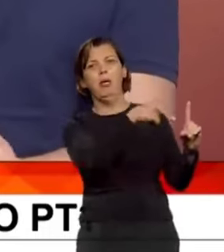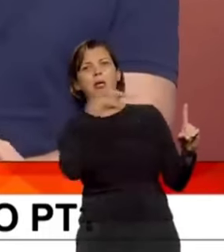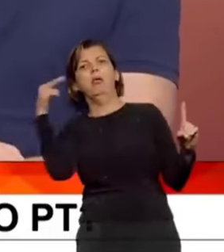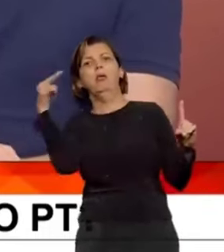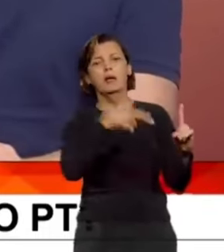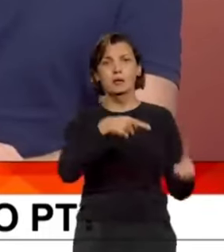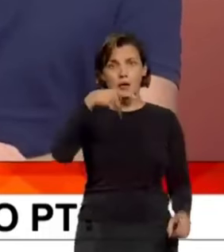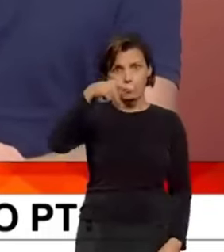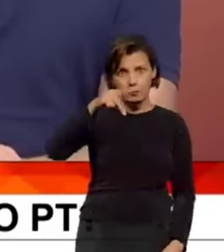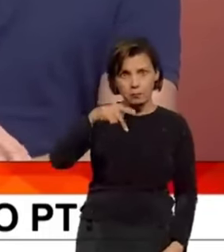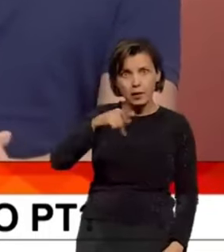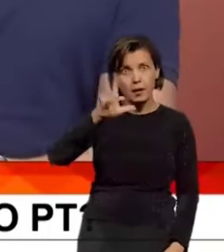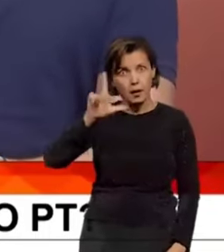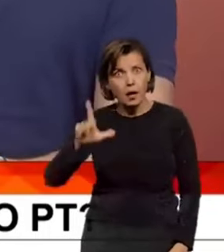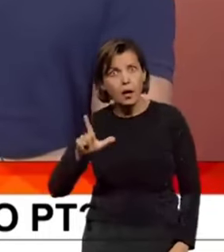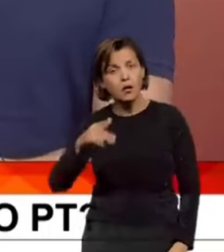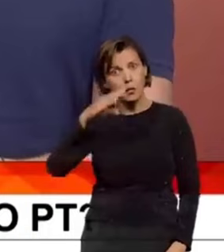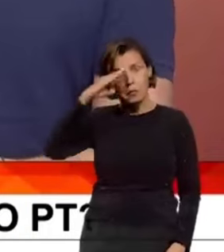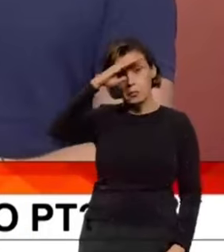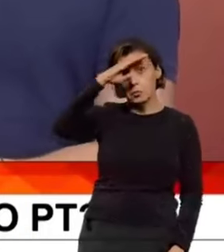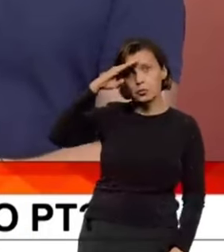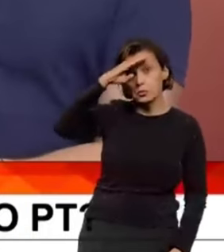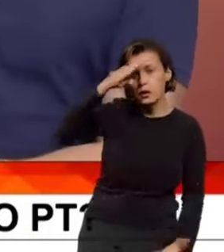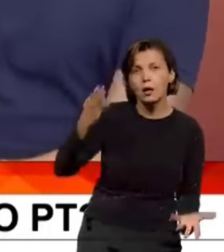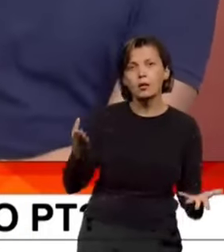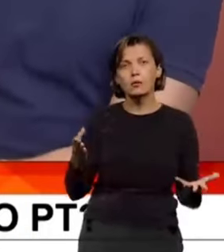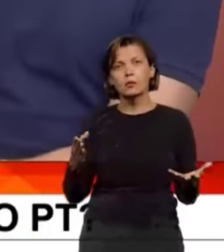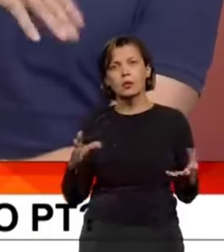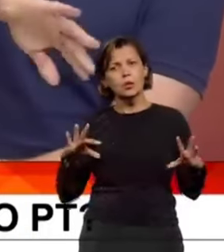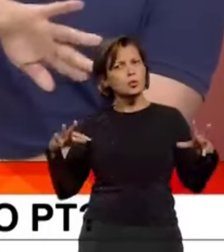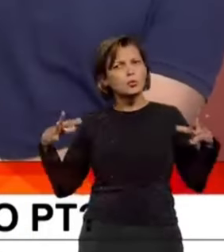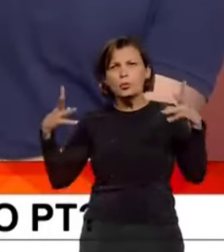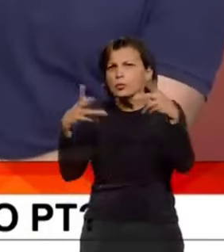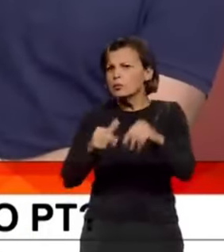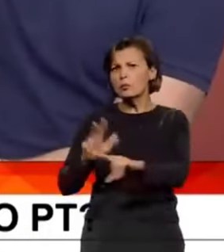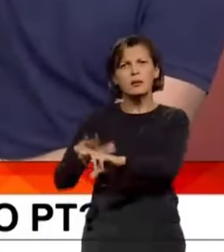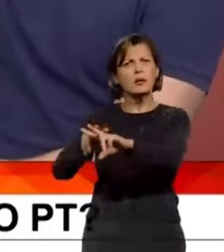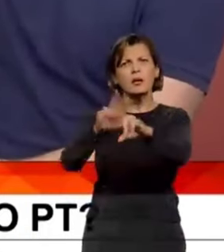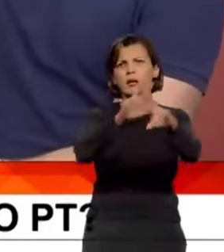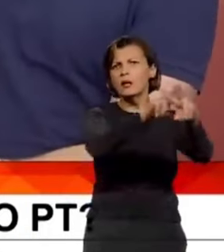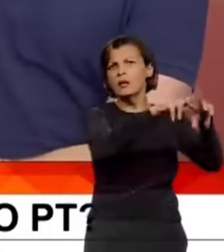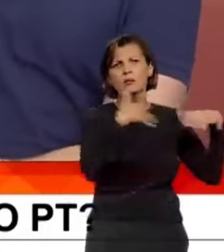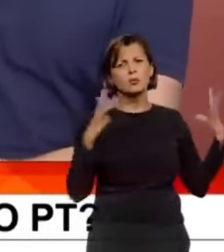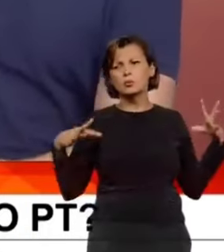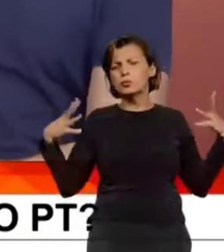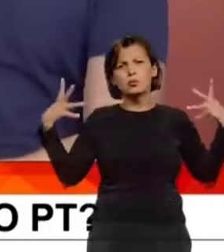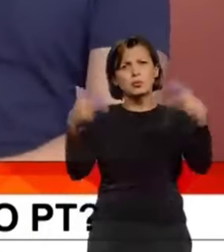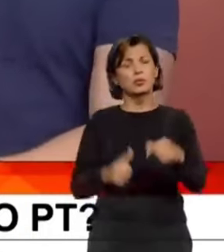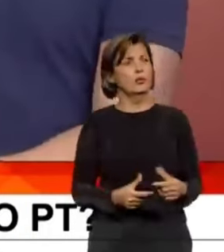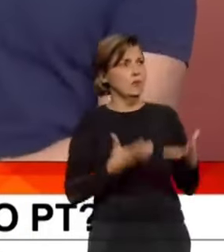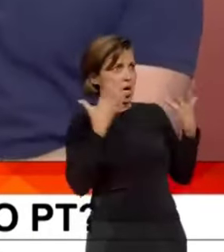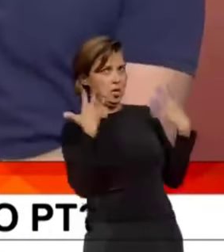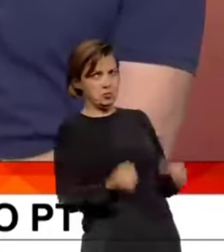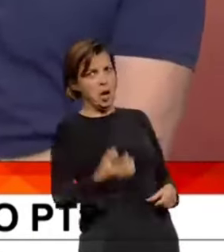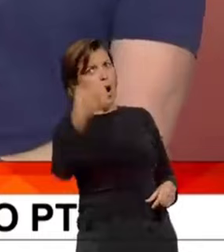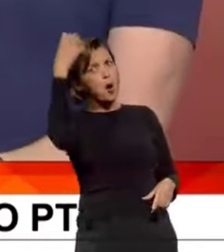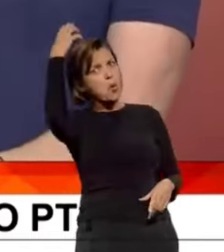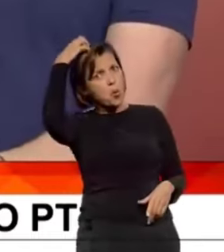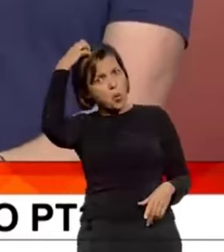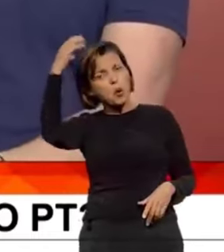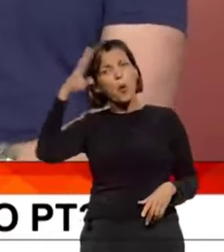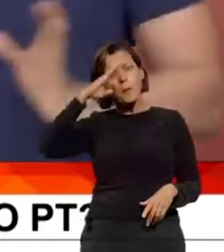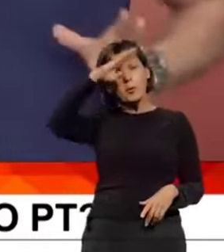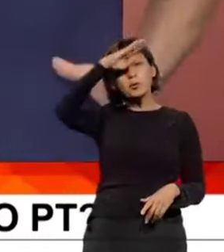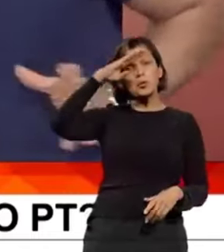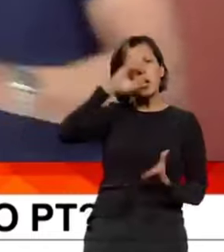PP estava o PL do bolsonaro os dois partidos do bolsonaro Então vira todo mundo é isso que eu tô falando aqui ele tá assumindo aku o